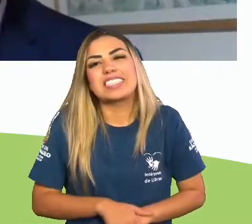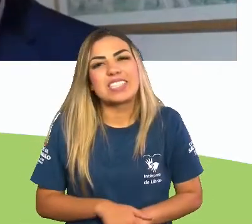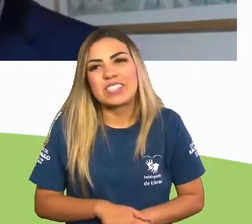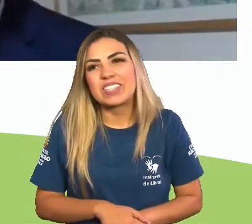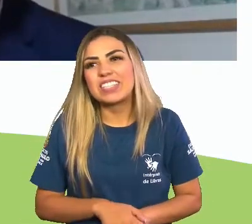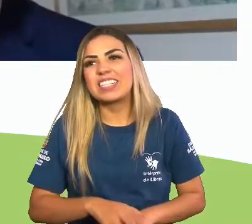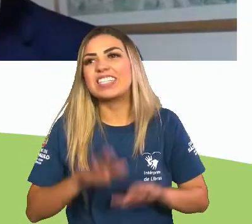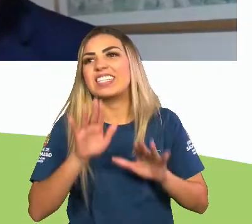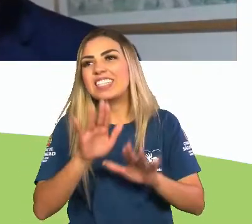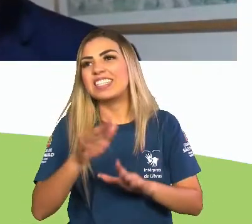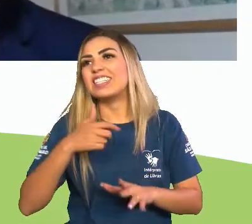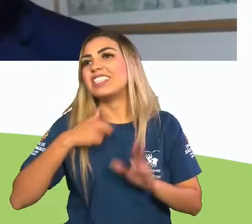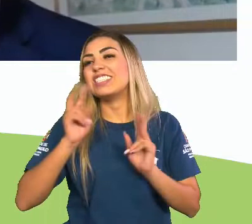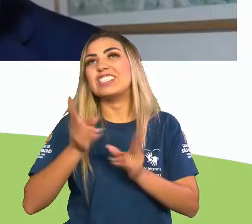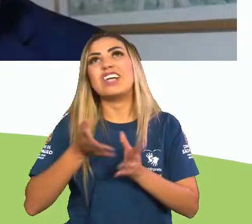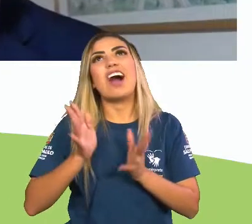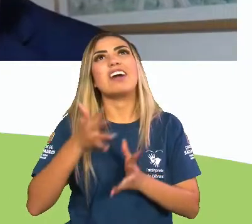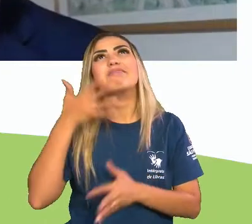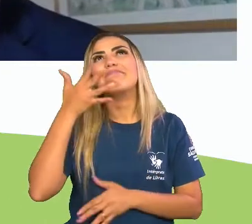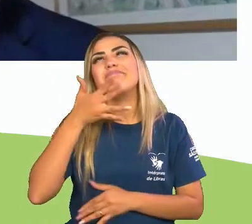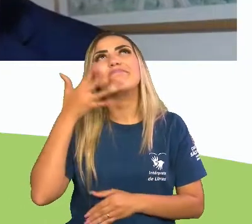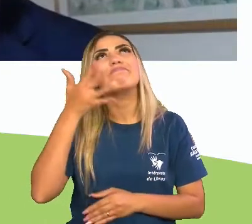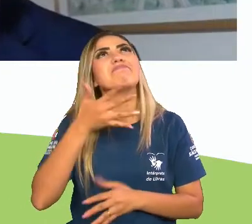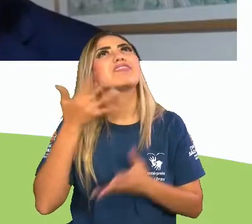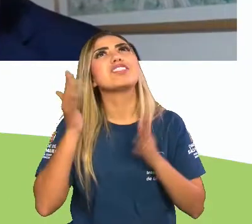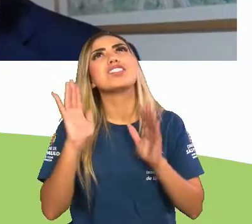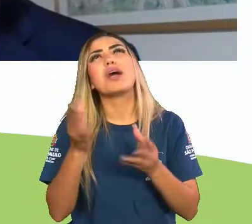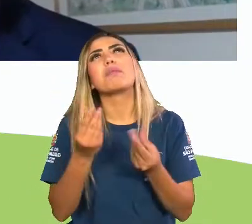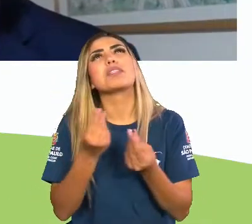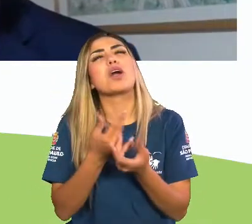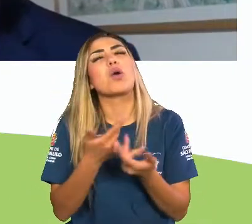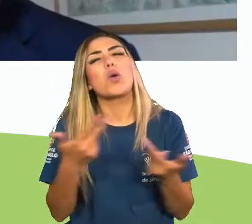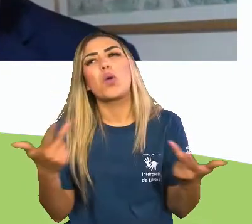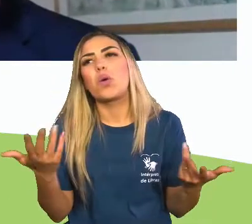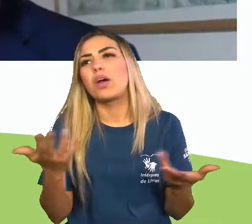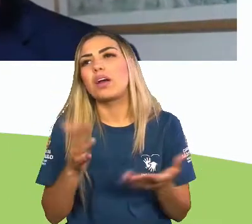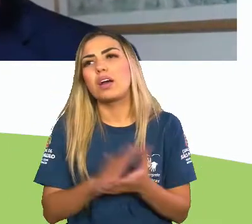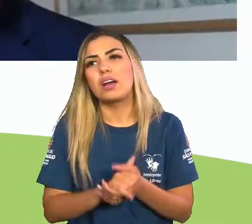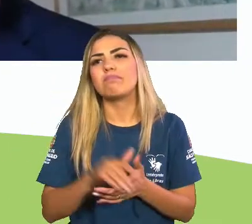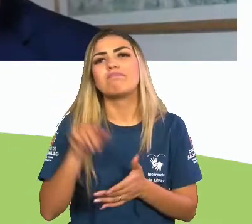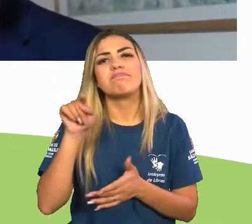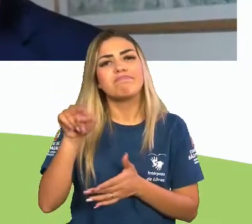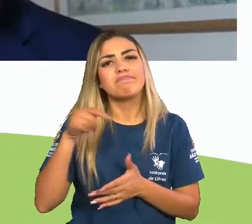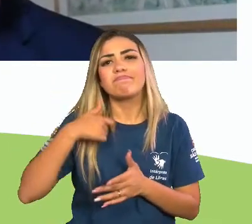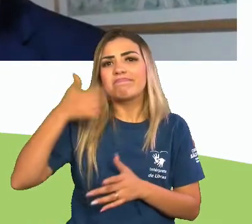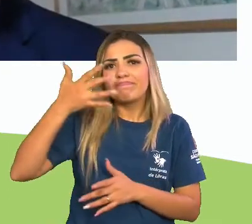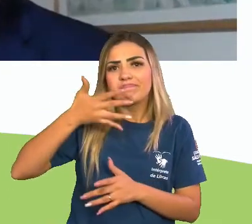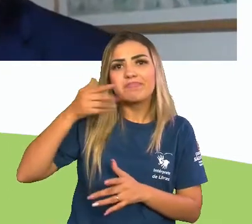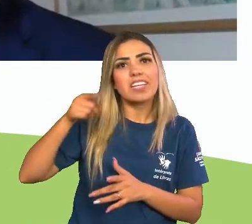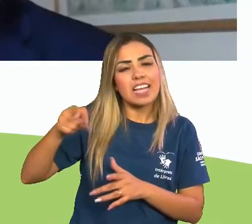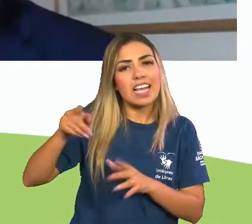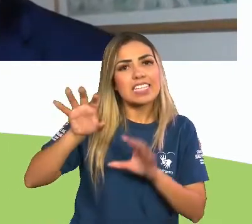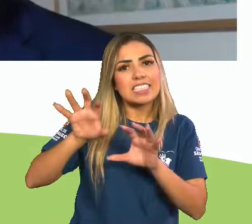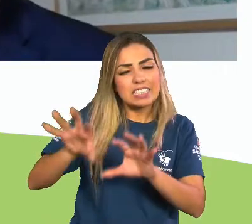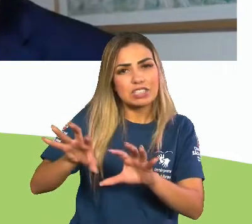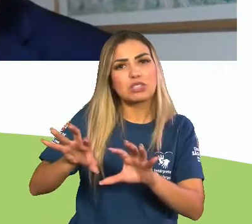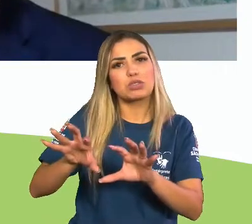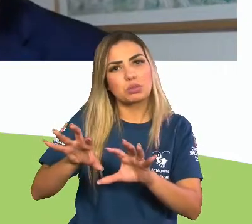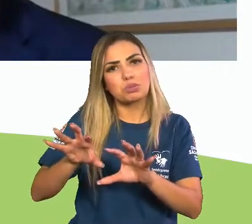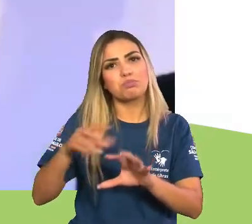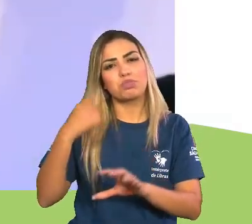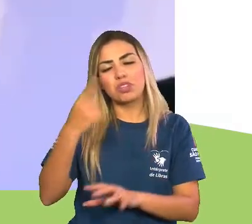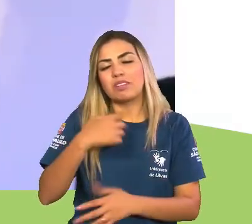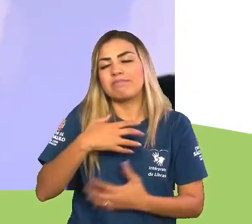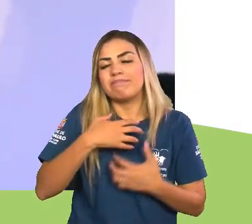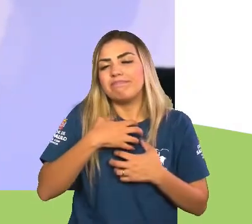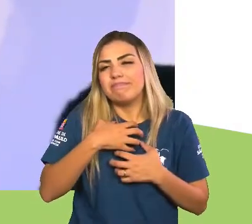Já falamos tanta coisa, já foi falado tanta coisa, e é tudo isso que foi falado. Que a gente sente